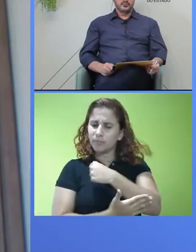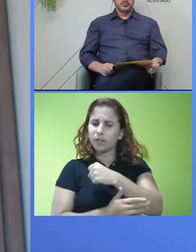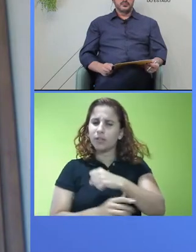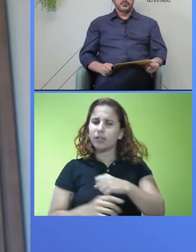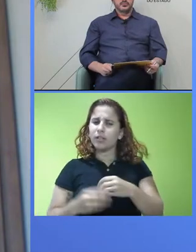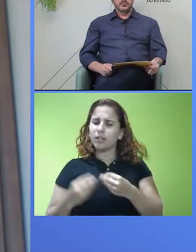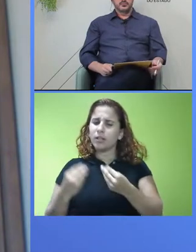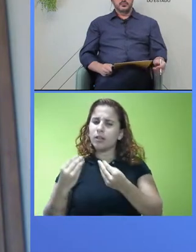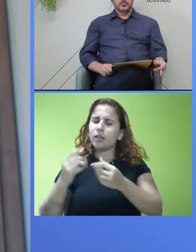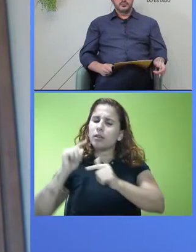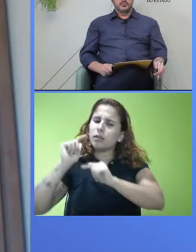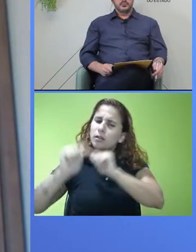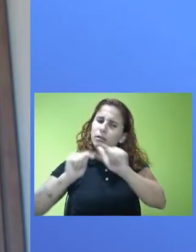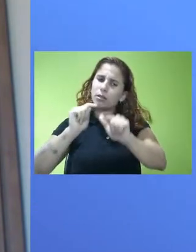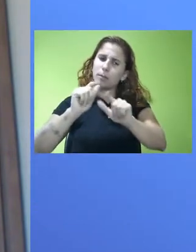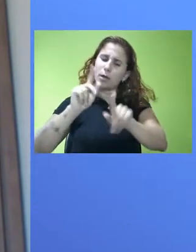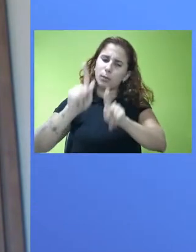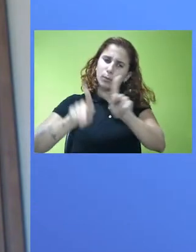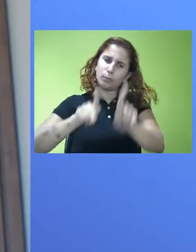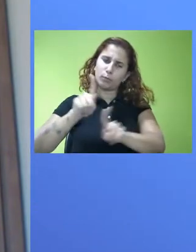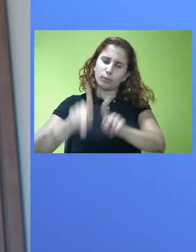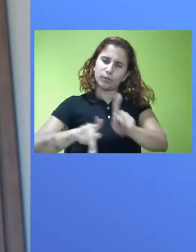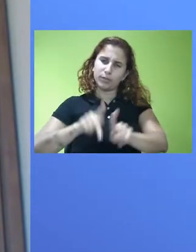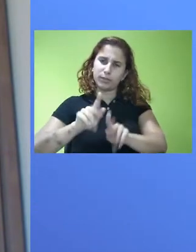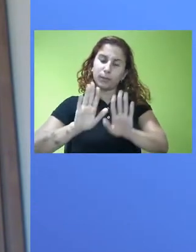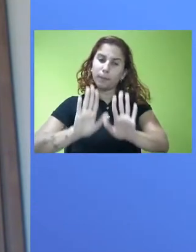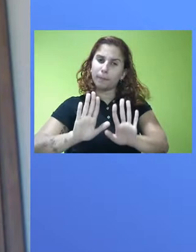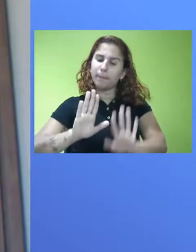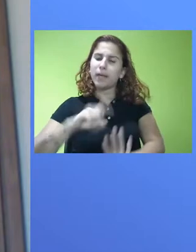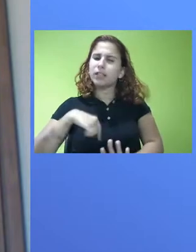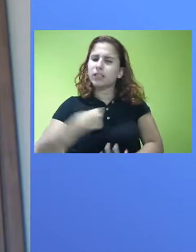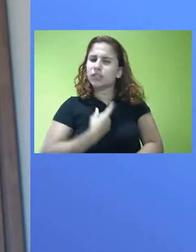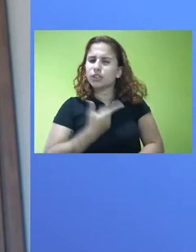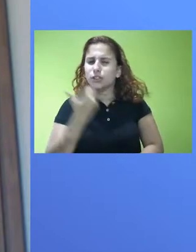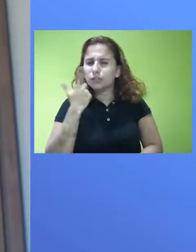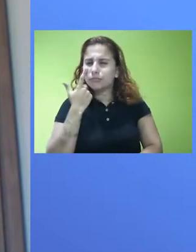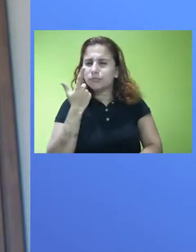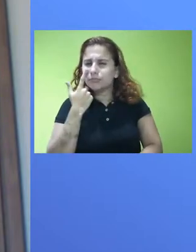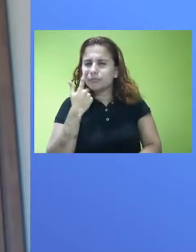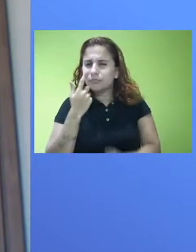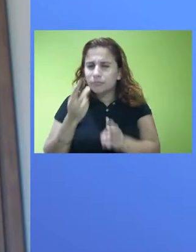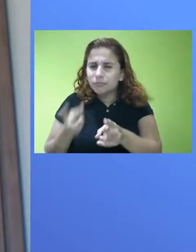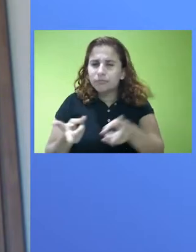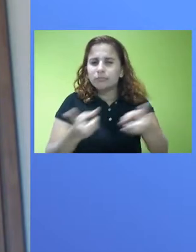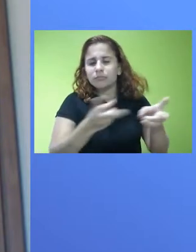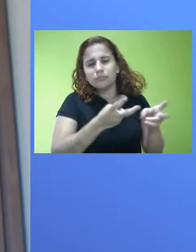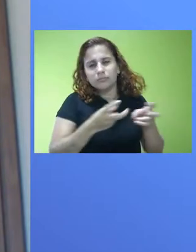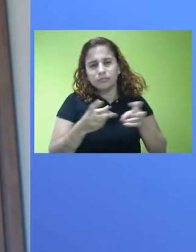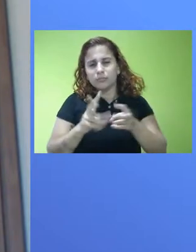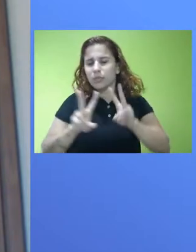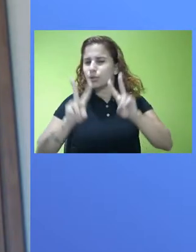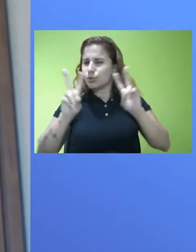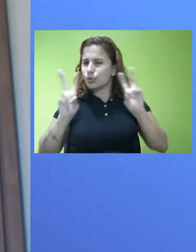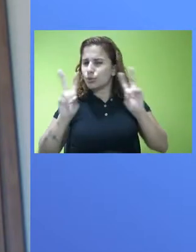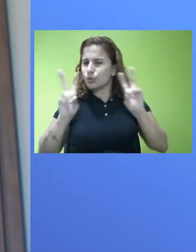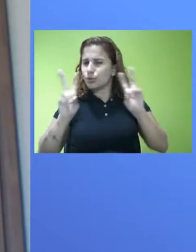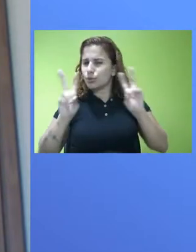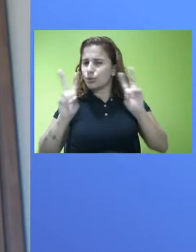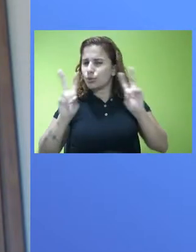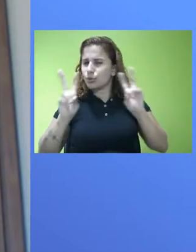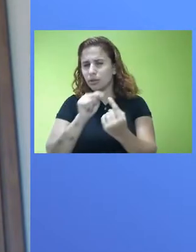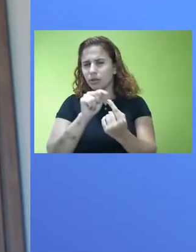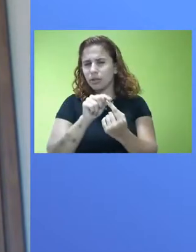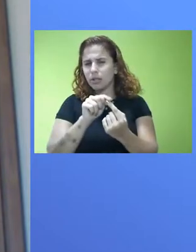enfim, eu acho que quando a gente parte desse ideal ou desse princípio norteador, a gente consegue